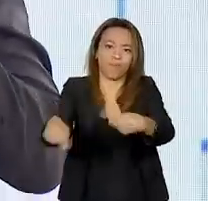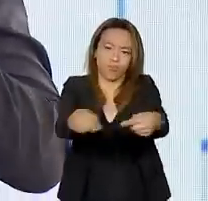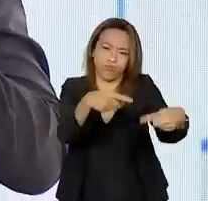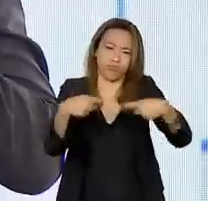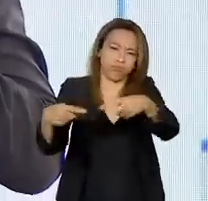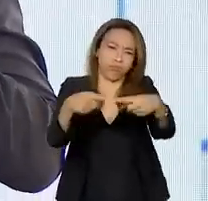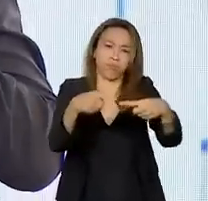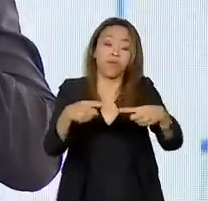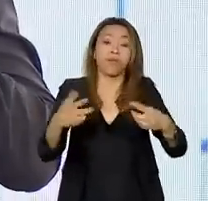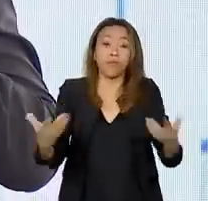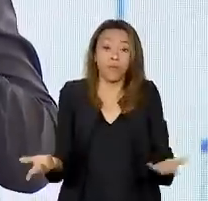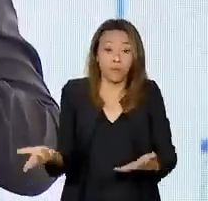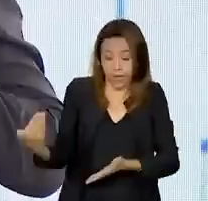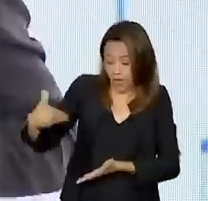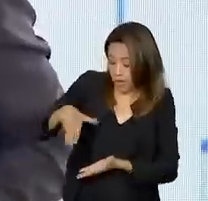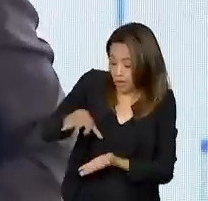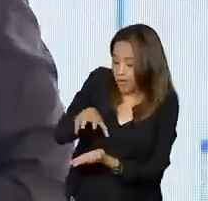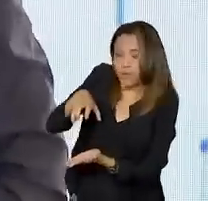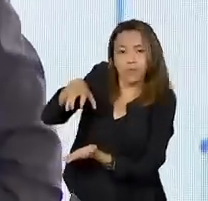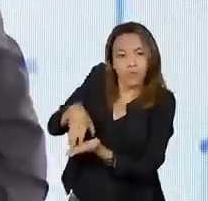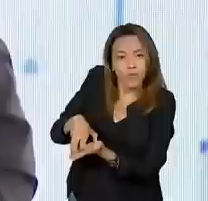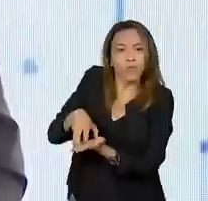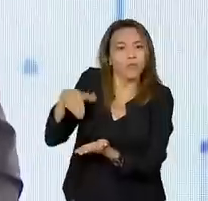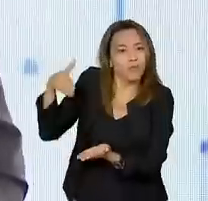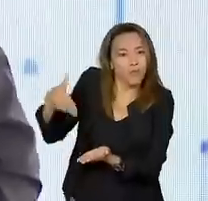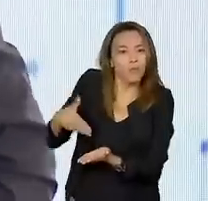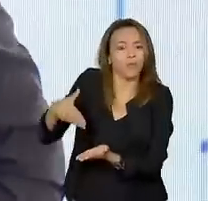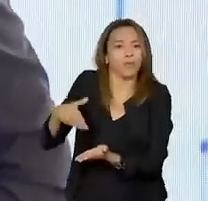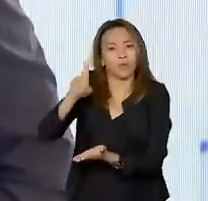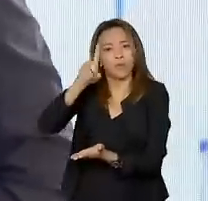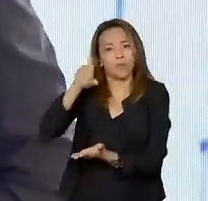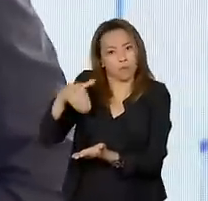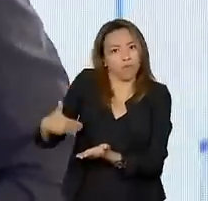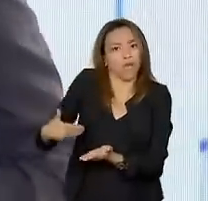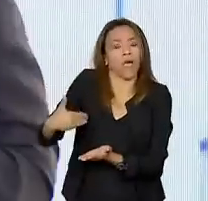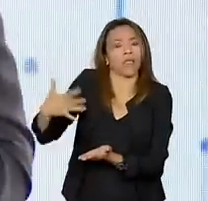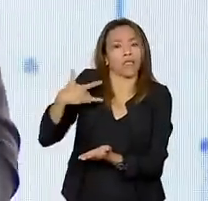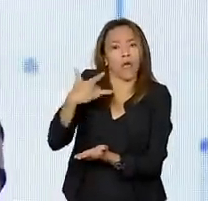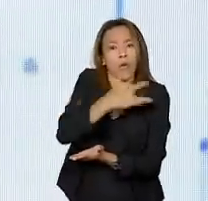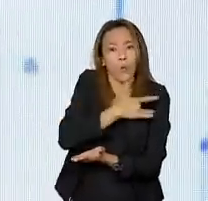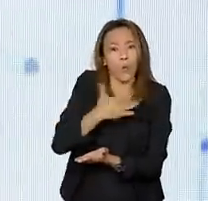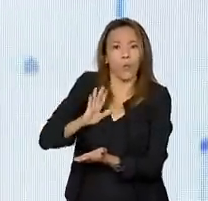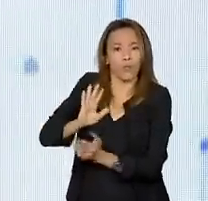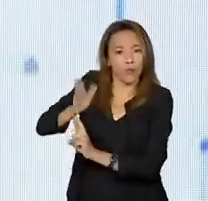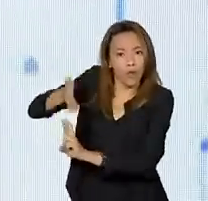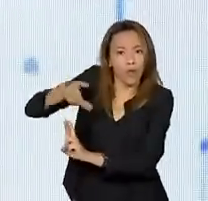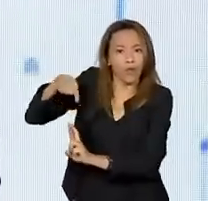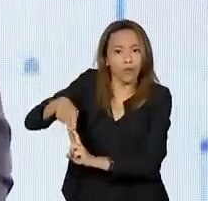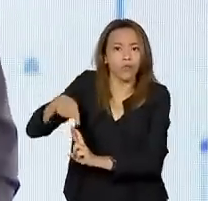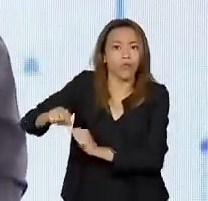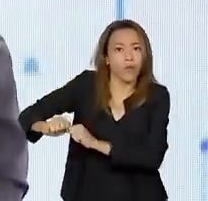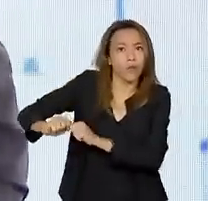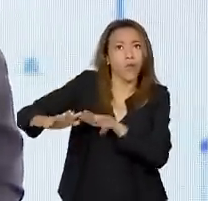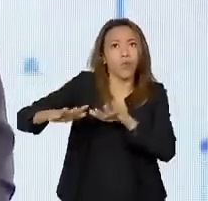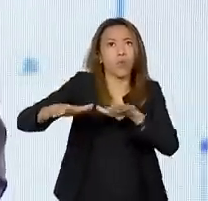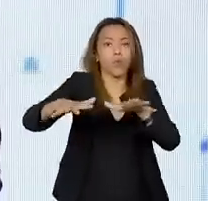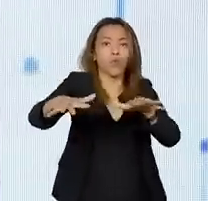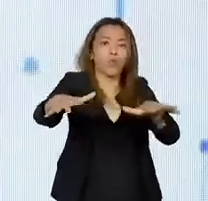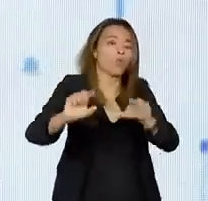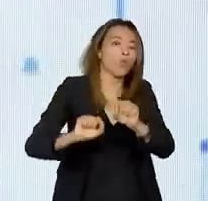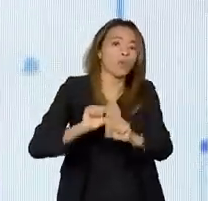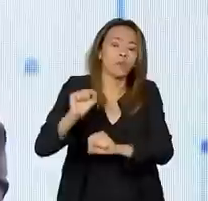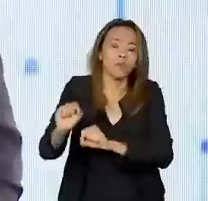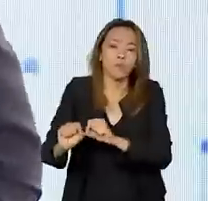E o Complexo Industrial da Saúde, além da universalização, de